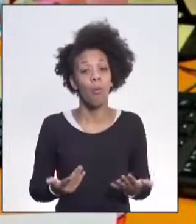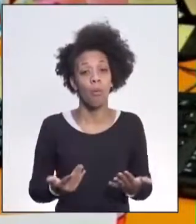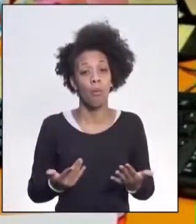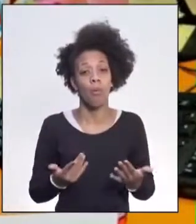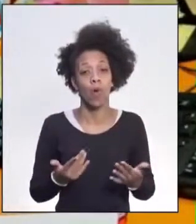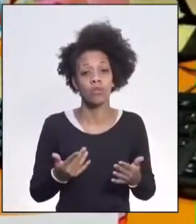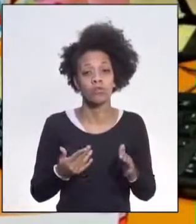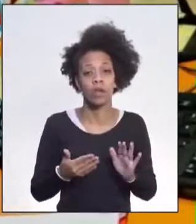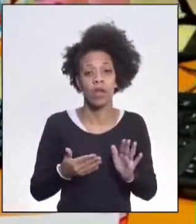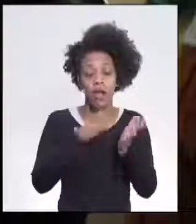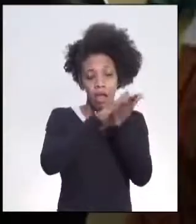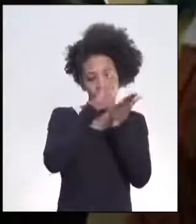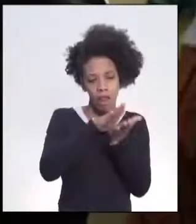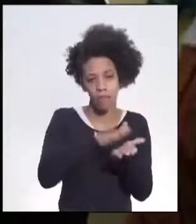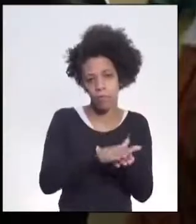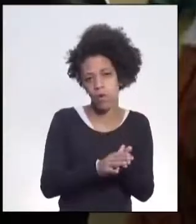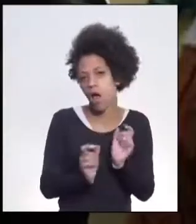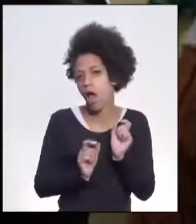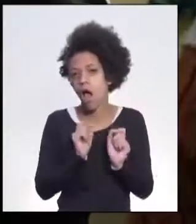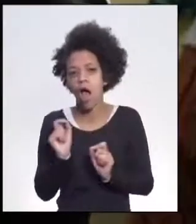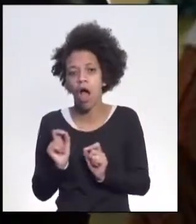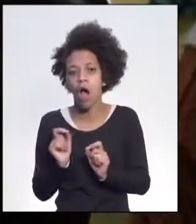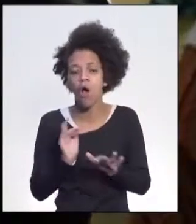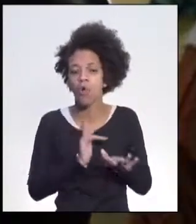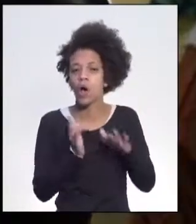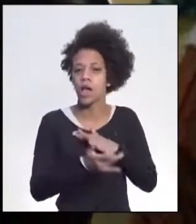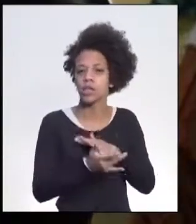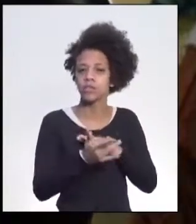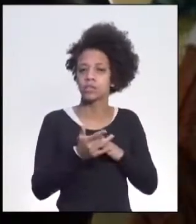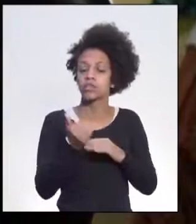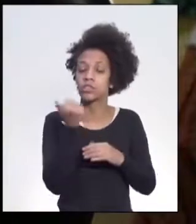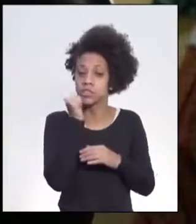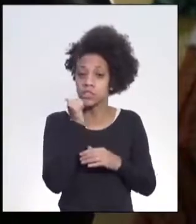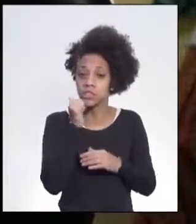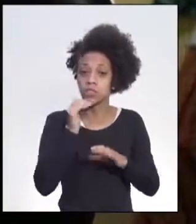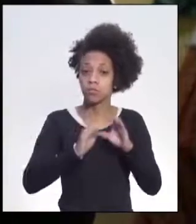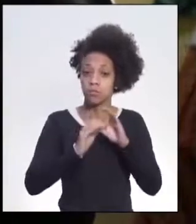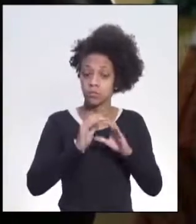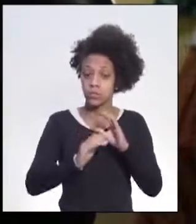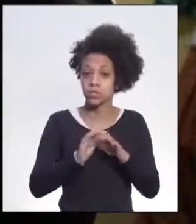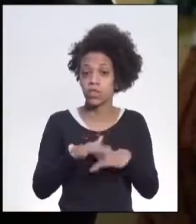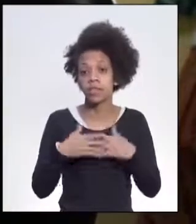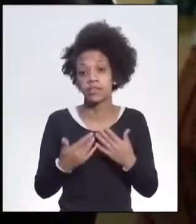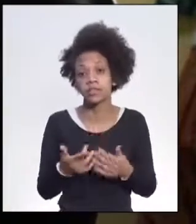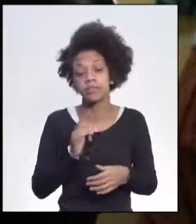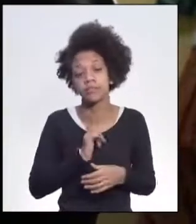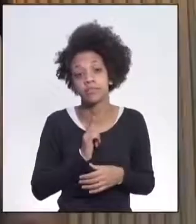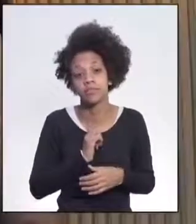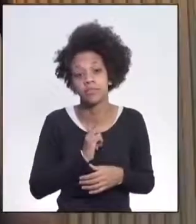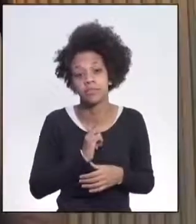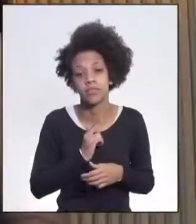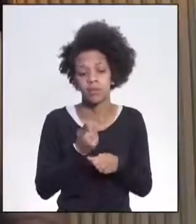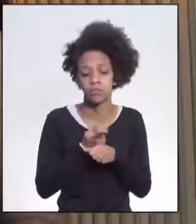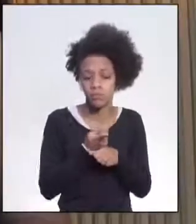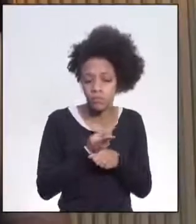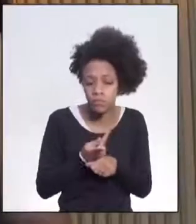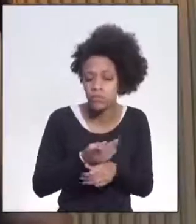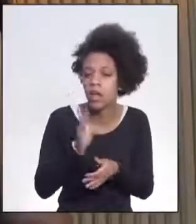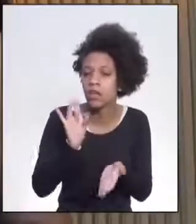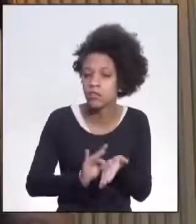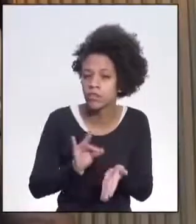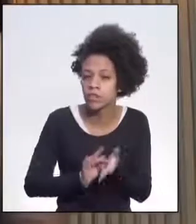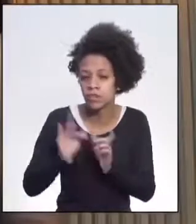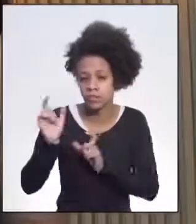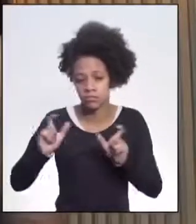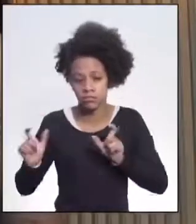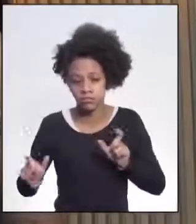ela é publicada em algum veículo de comunicação científica, que tenha sido revisado pelos seus pares, validada pelos seus